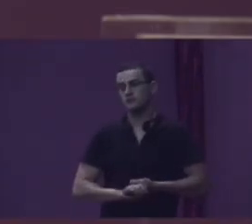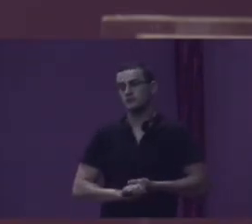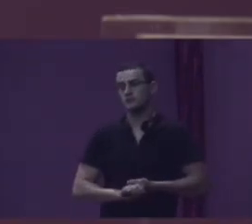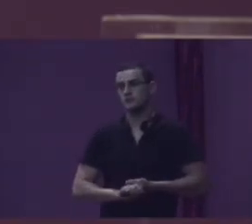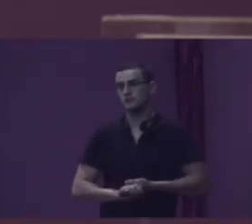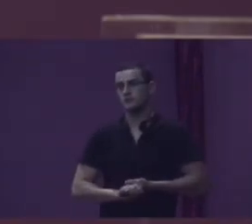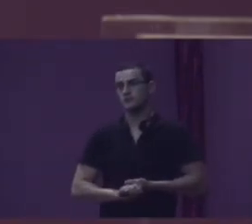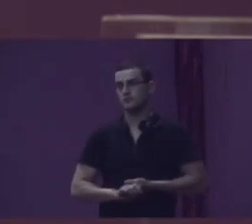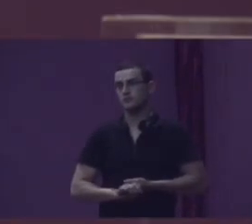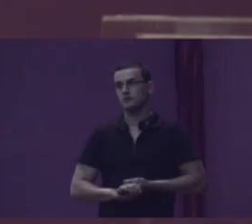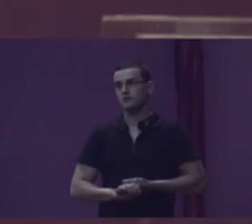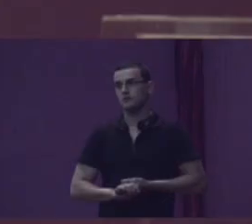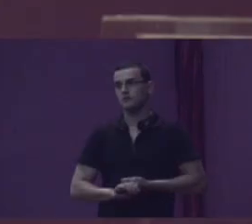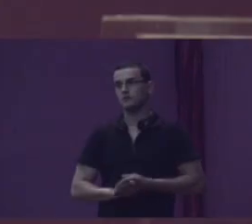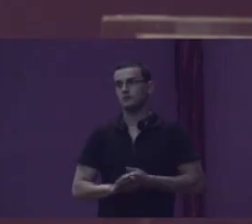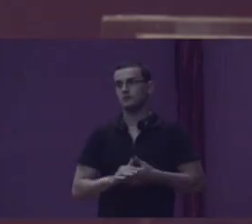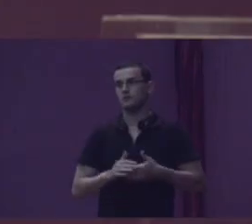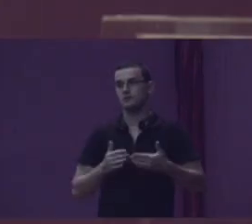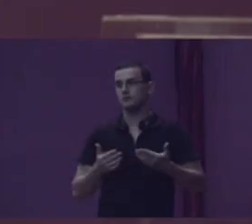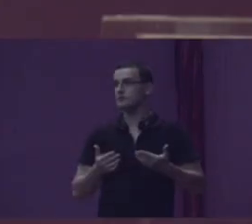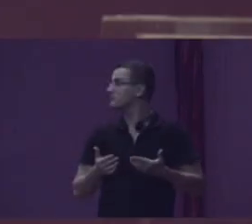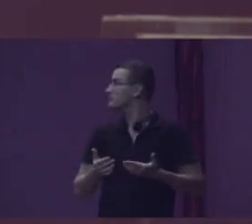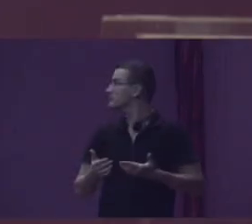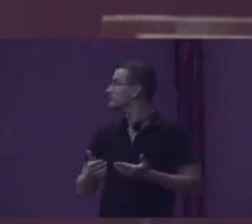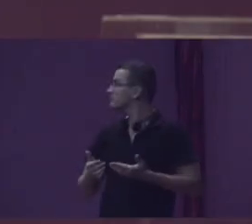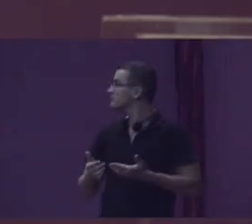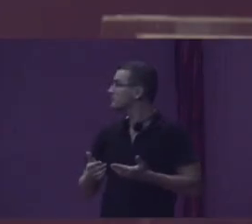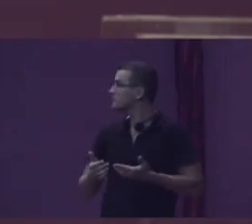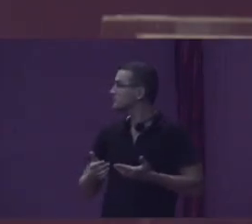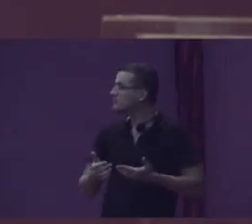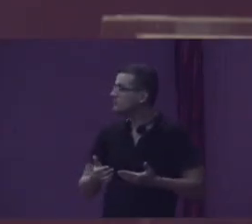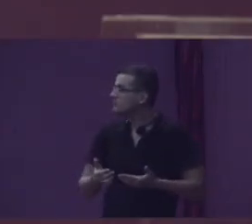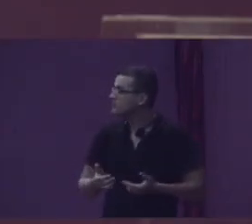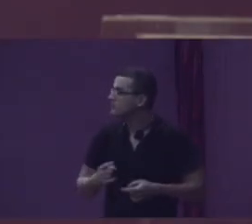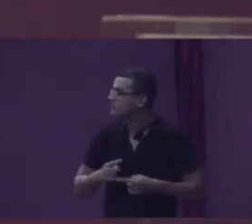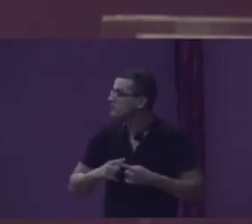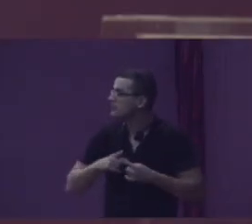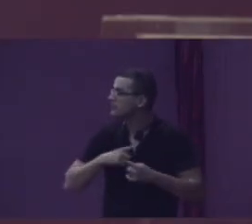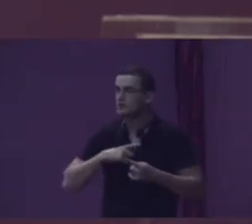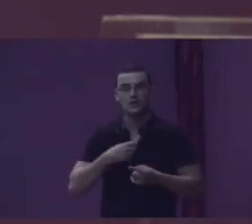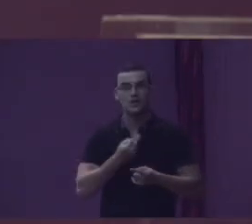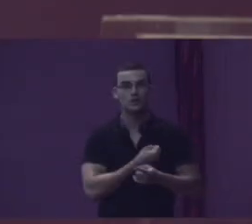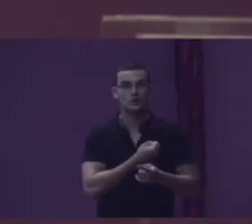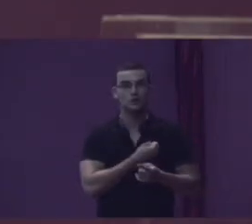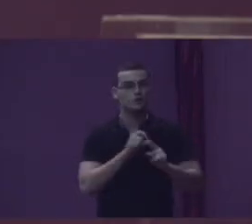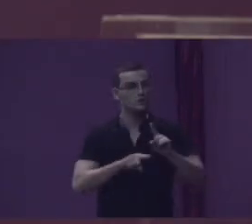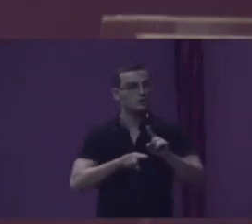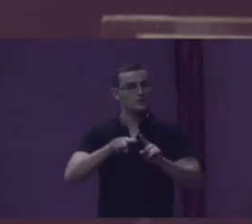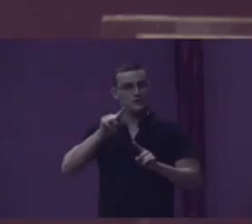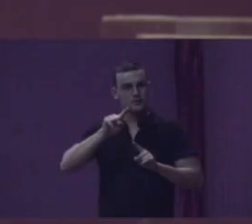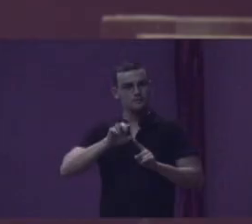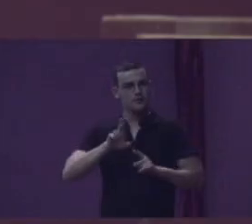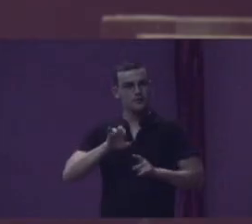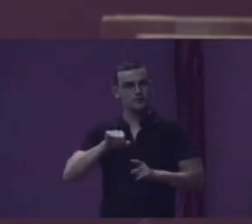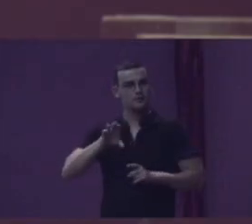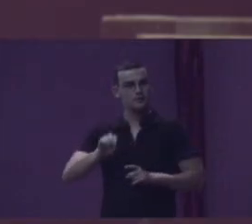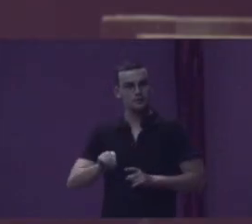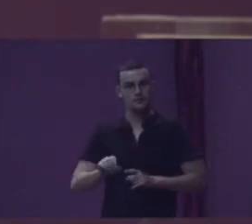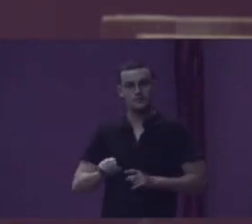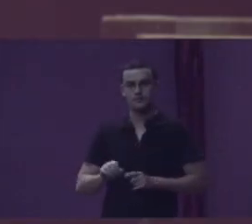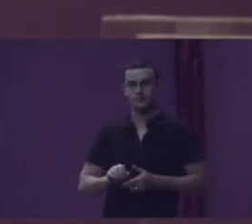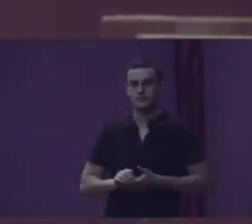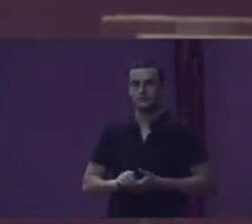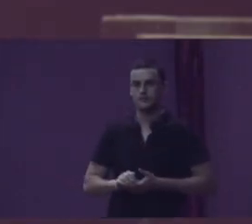no país ocidentais, foi um risco muito alto de risco materno. Esse risco não